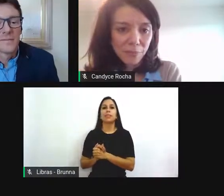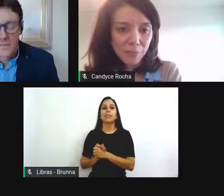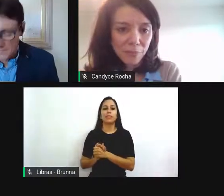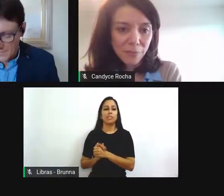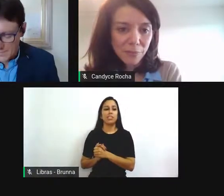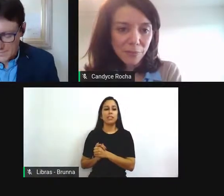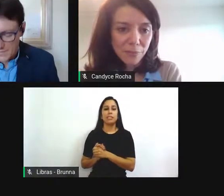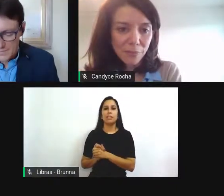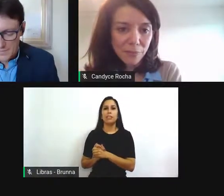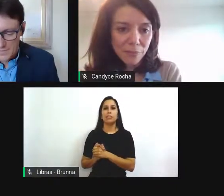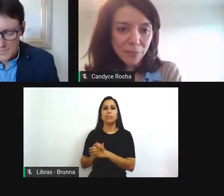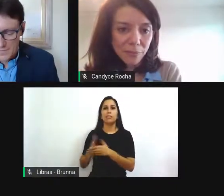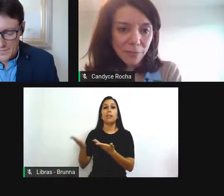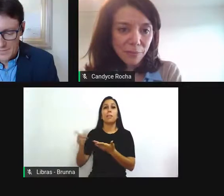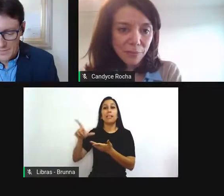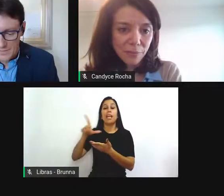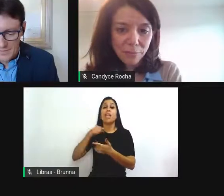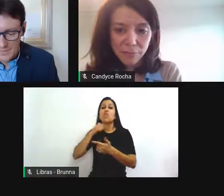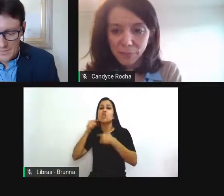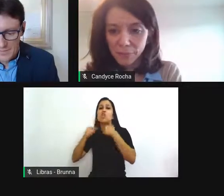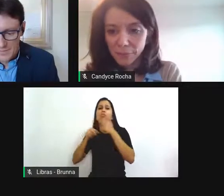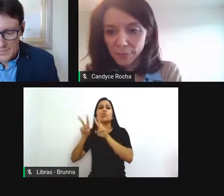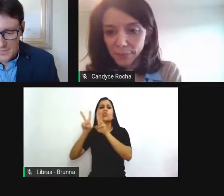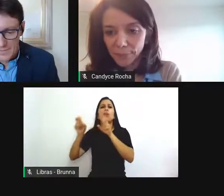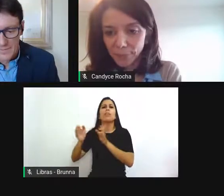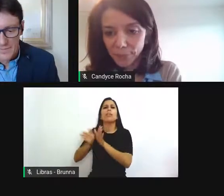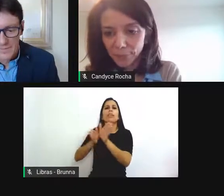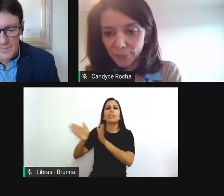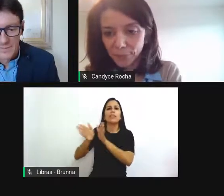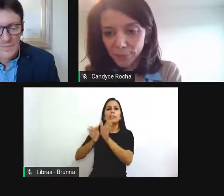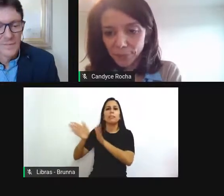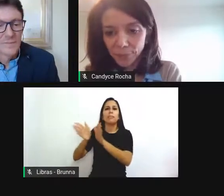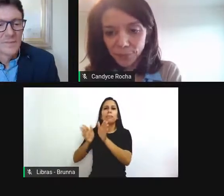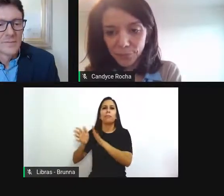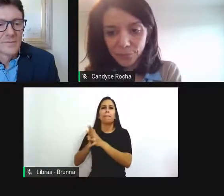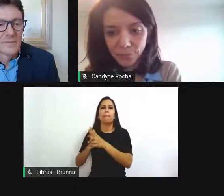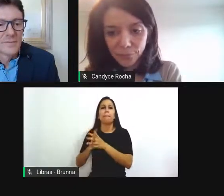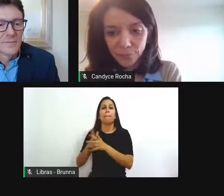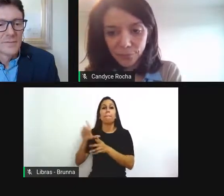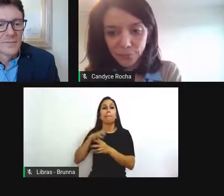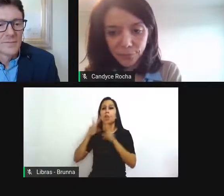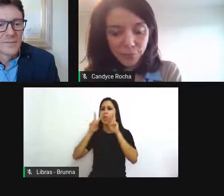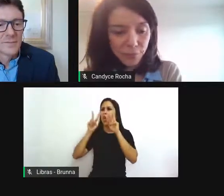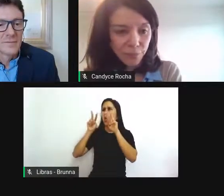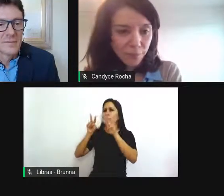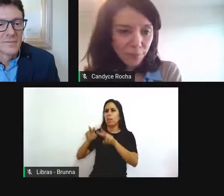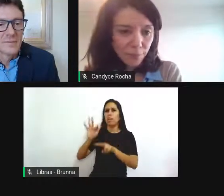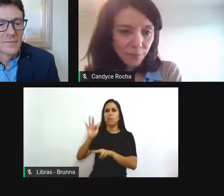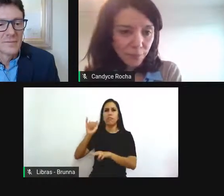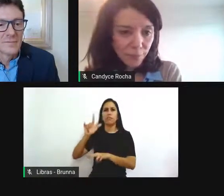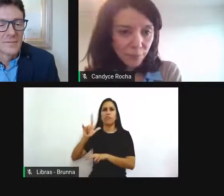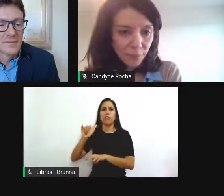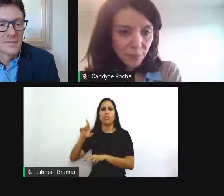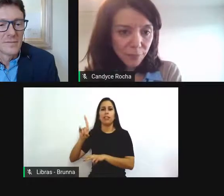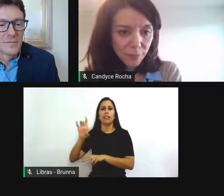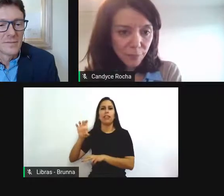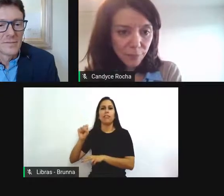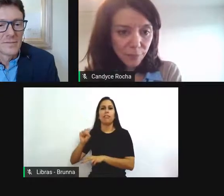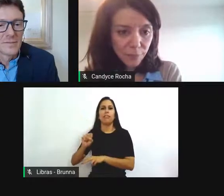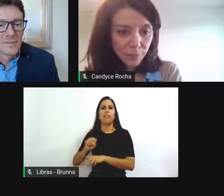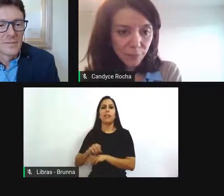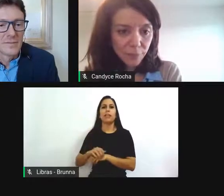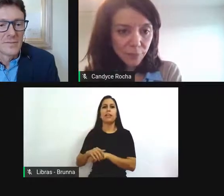mas eles tinham dúvidas sobre a viabilidade de algumas coisas. Aí eu olhei o finlandês, né? Eu conheço